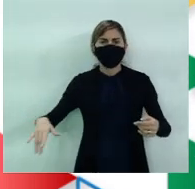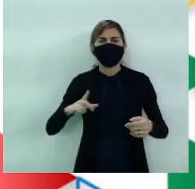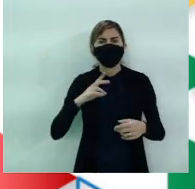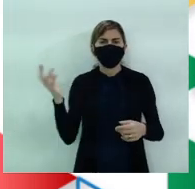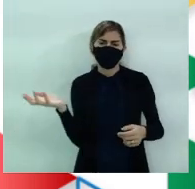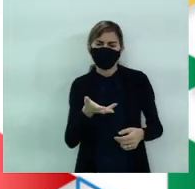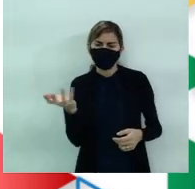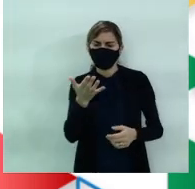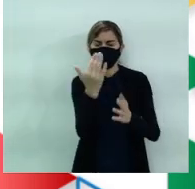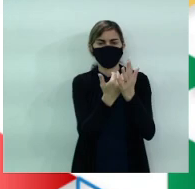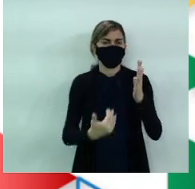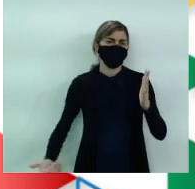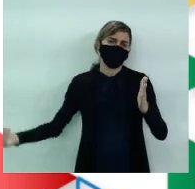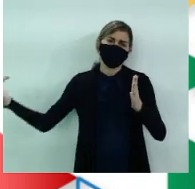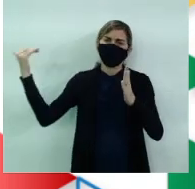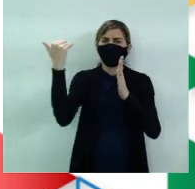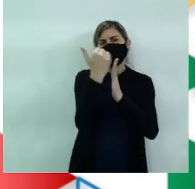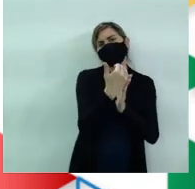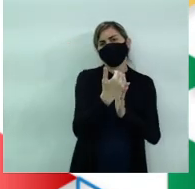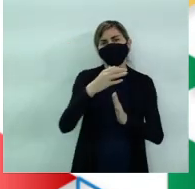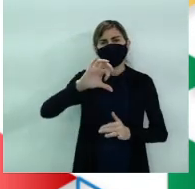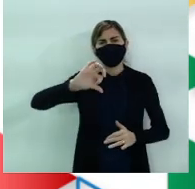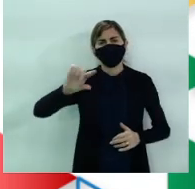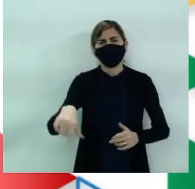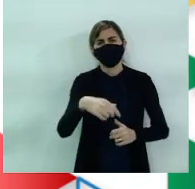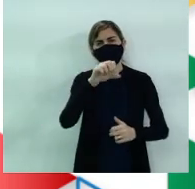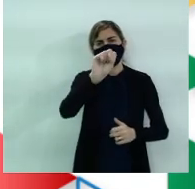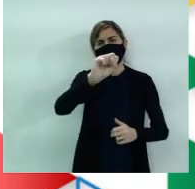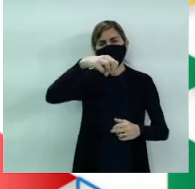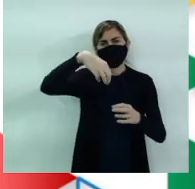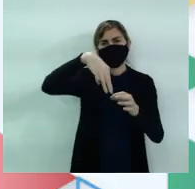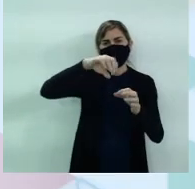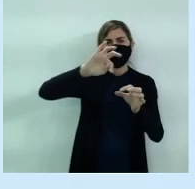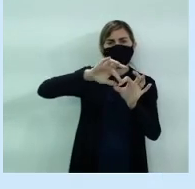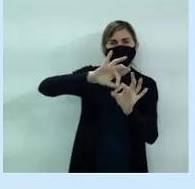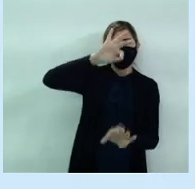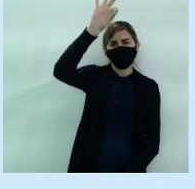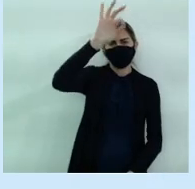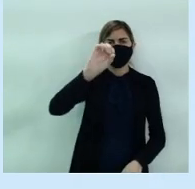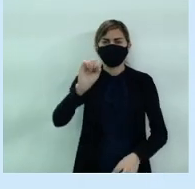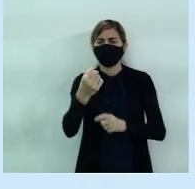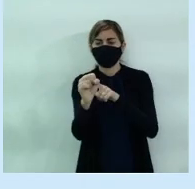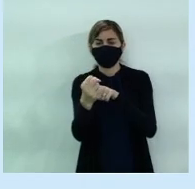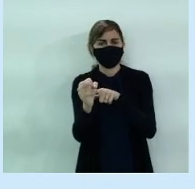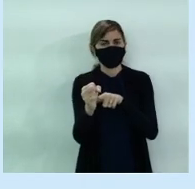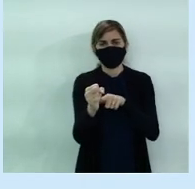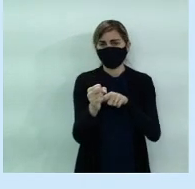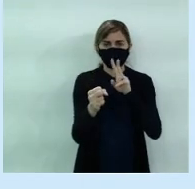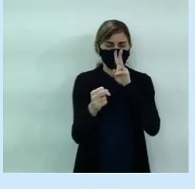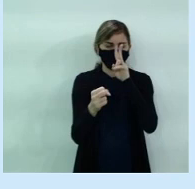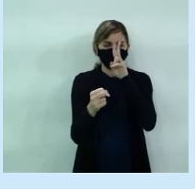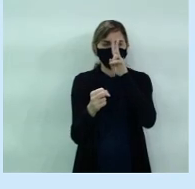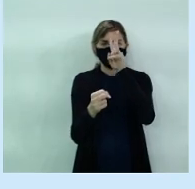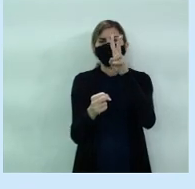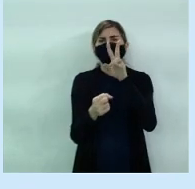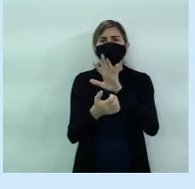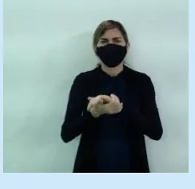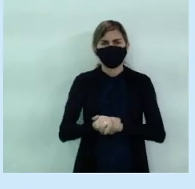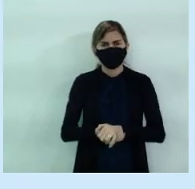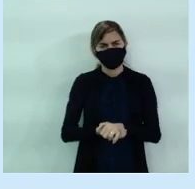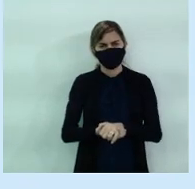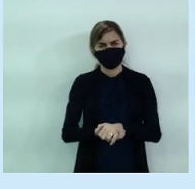velocidade aumentada em aproximadamente 9,8 metros por segundo a cada